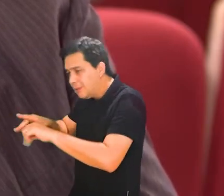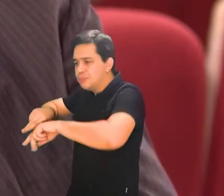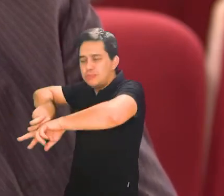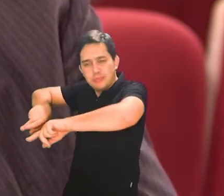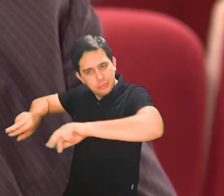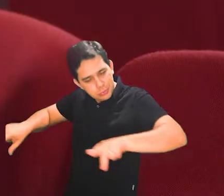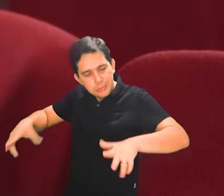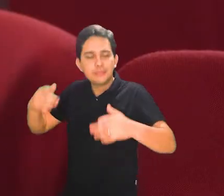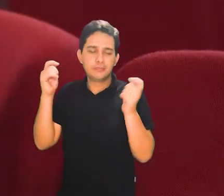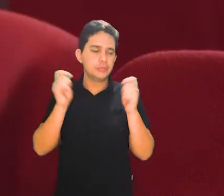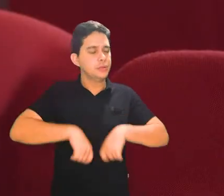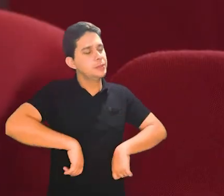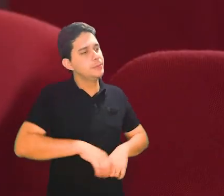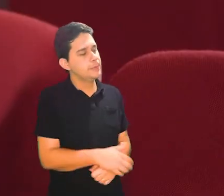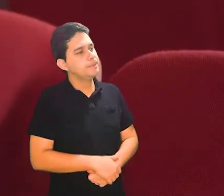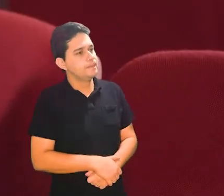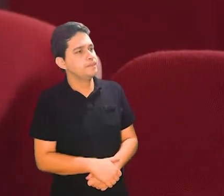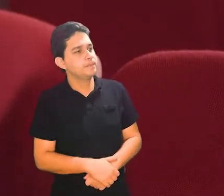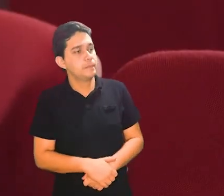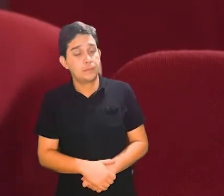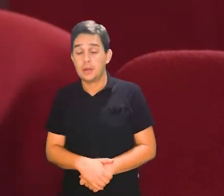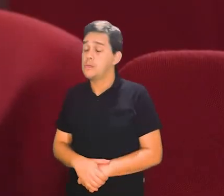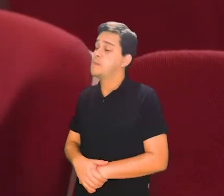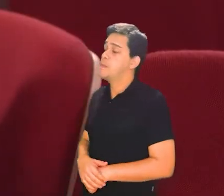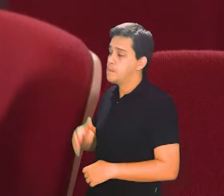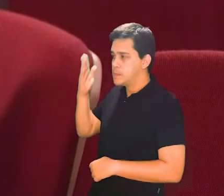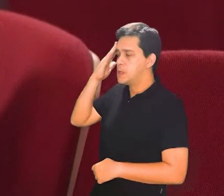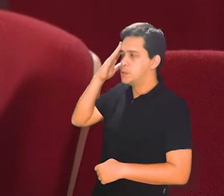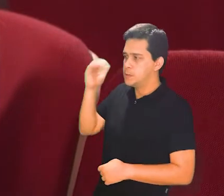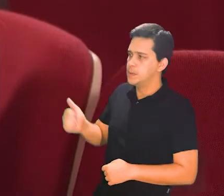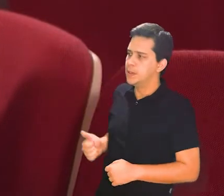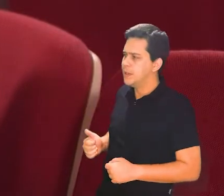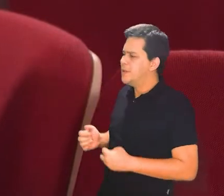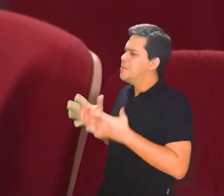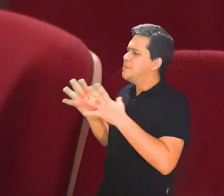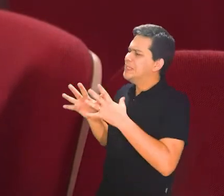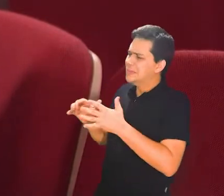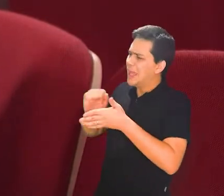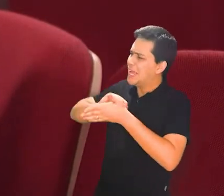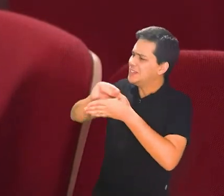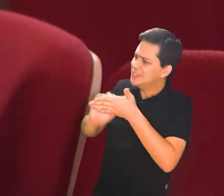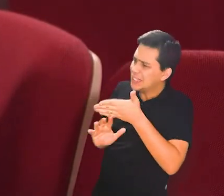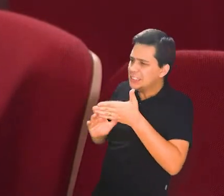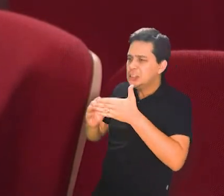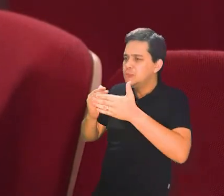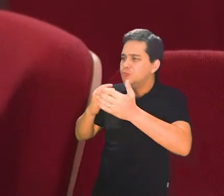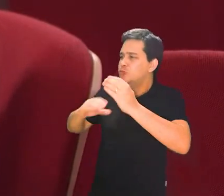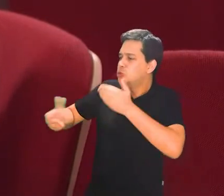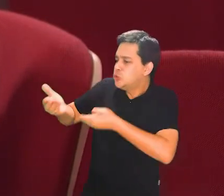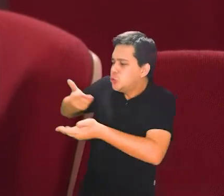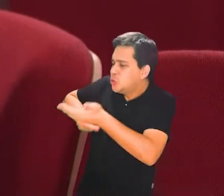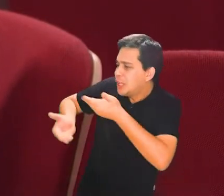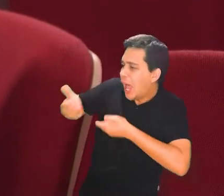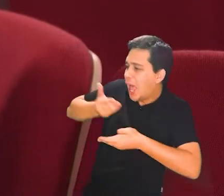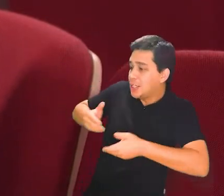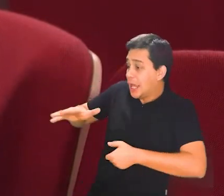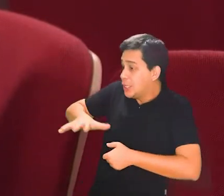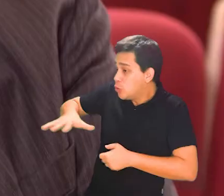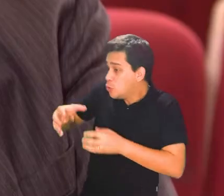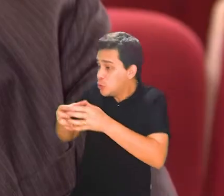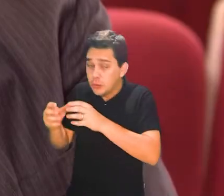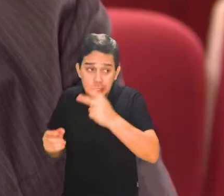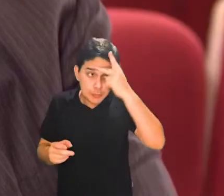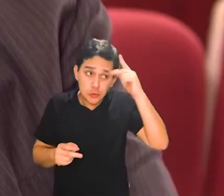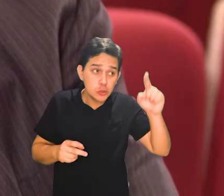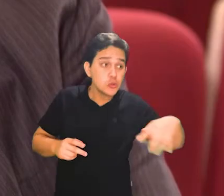o caminho. Agora, doutor, sobre as atividades de intercâmbio com a sociedade civil, quais são as que a ouvidoria realiza?